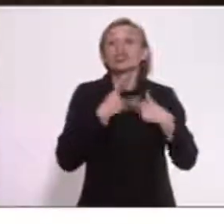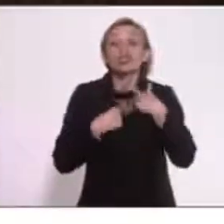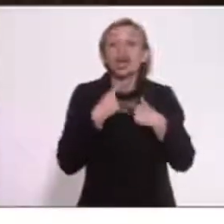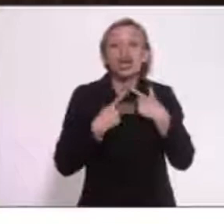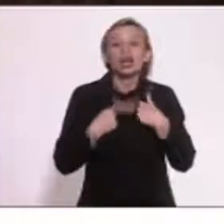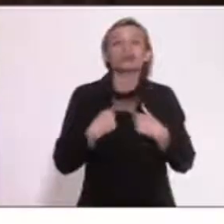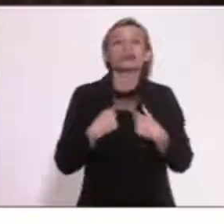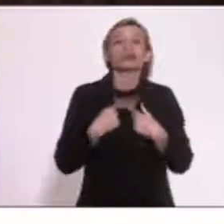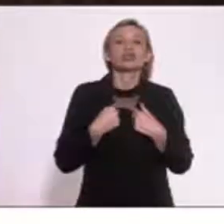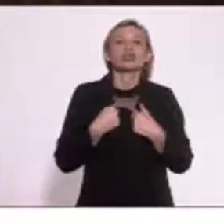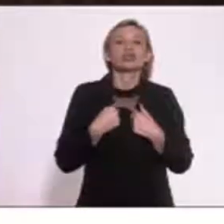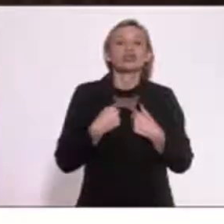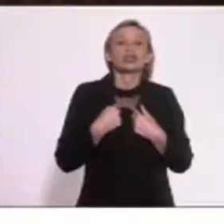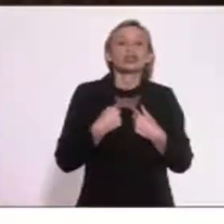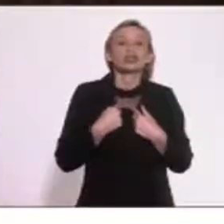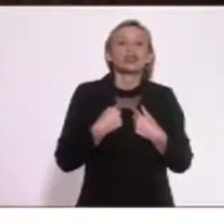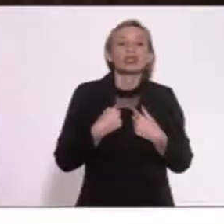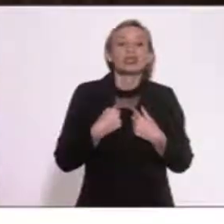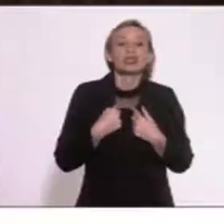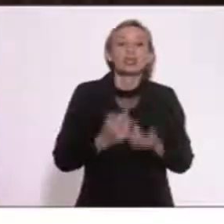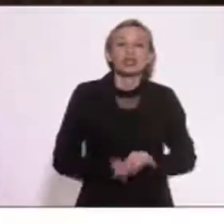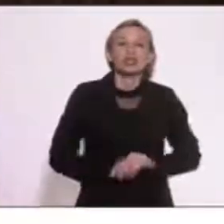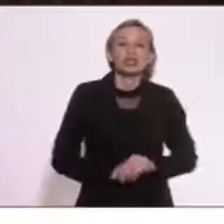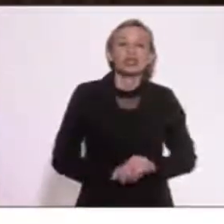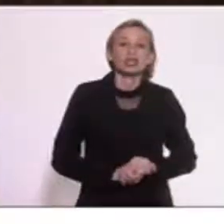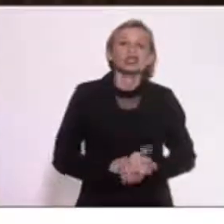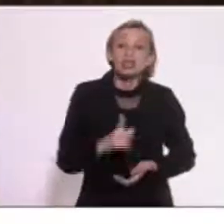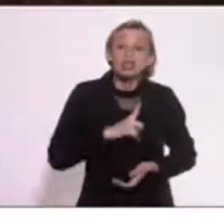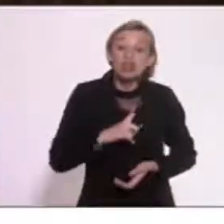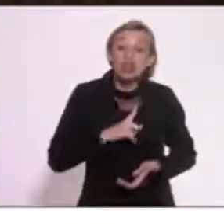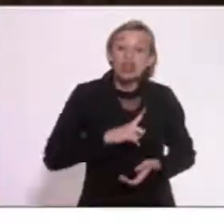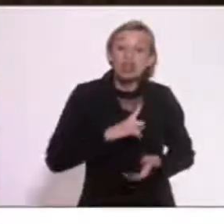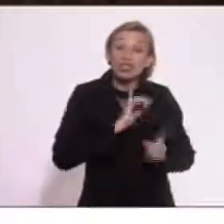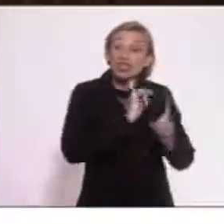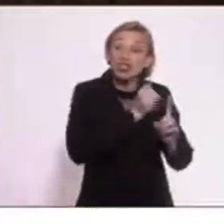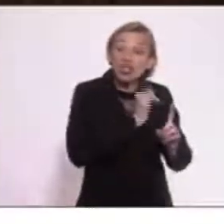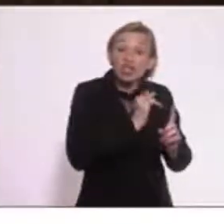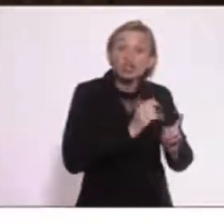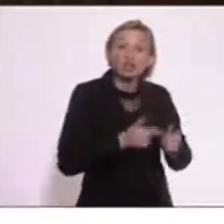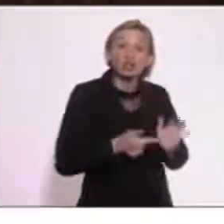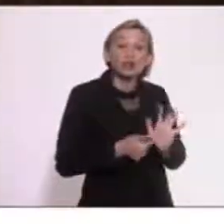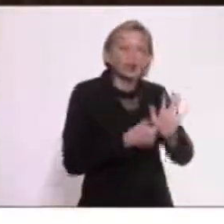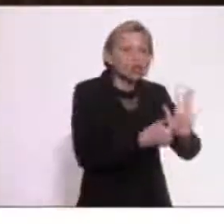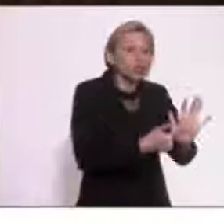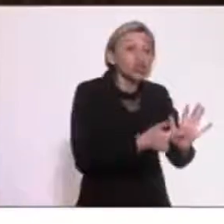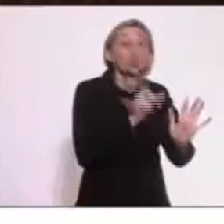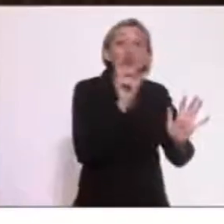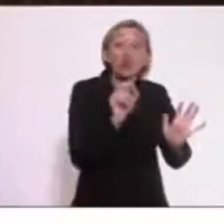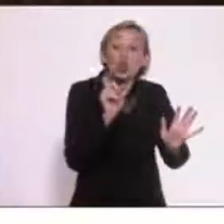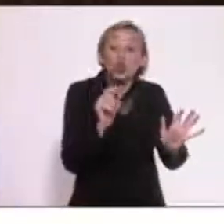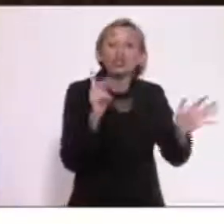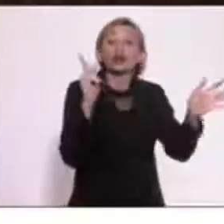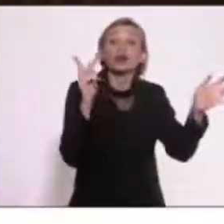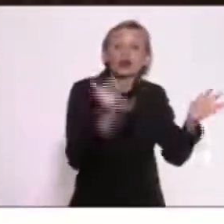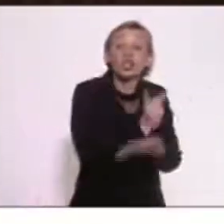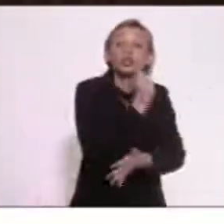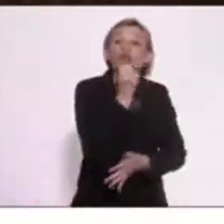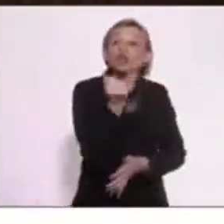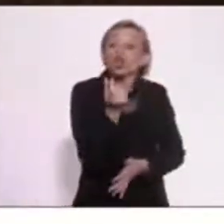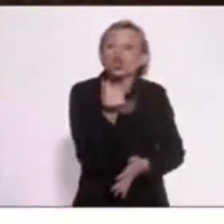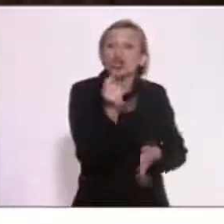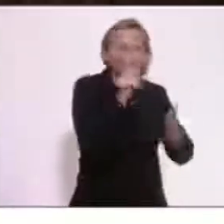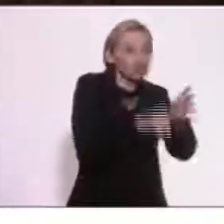desejávamos, era exatamente que existisse pelo menos uma indicação do que está se fazendo com